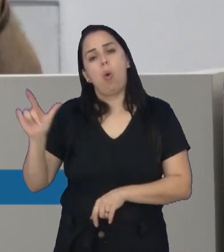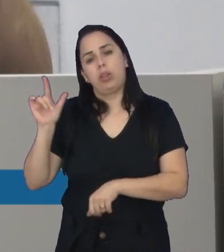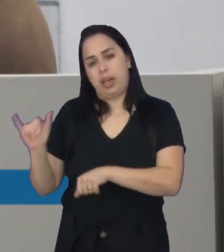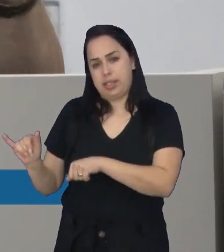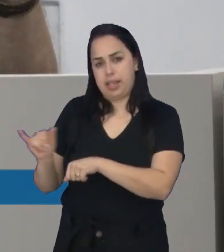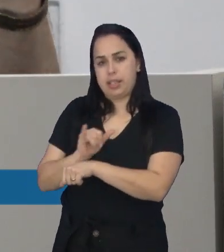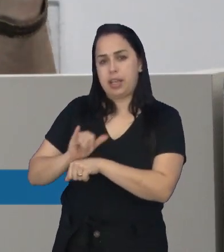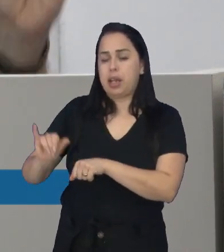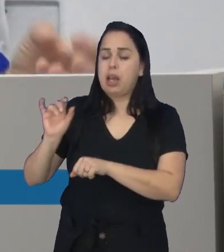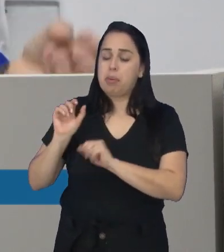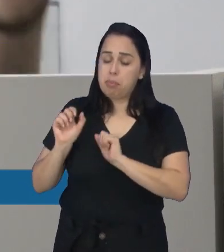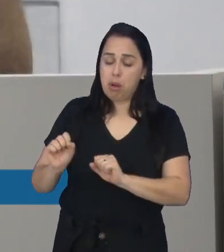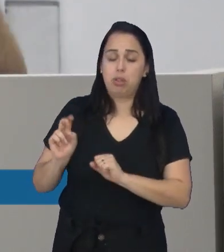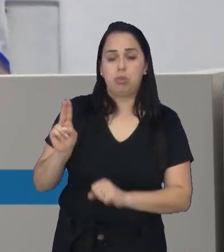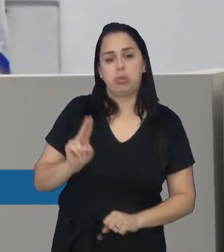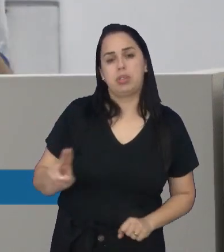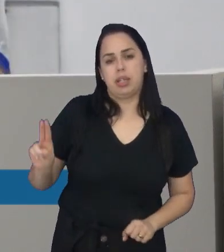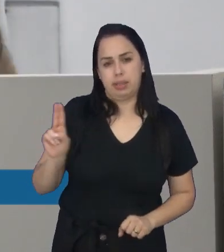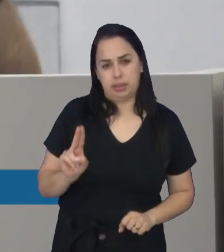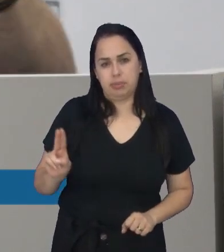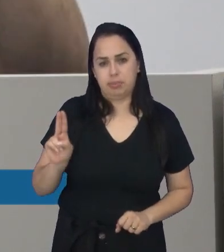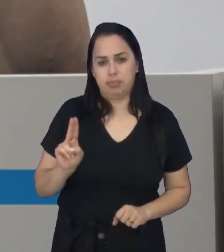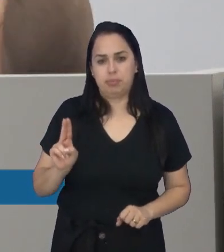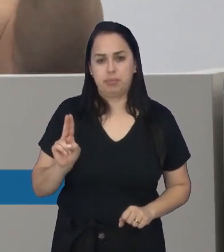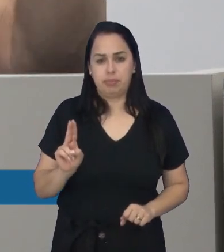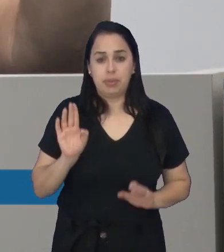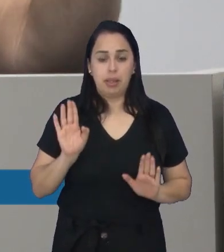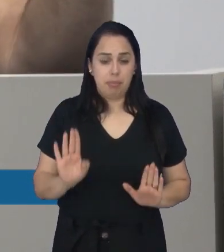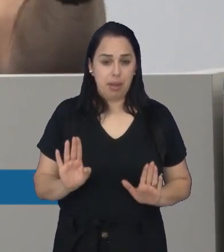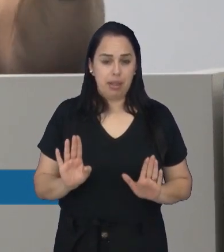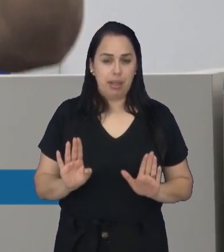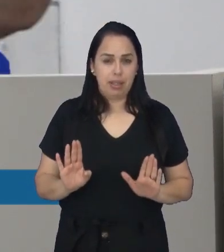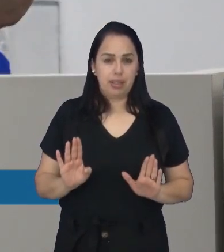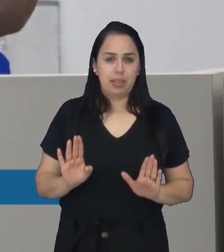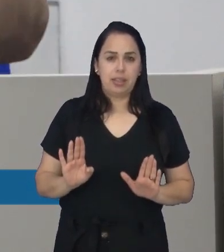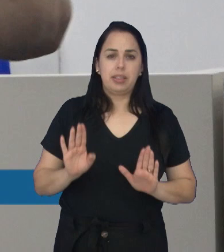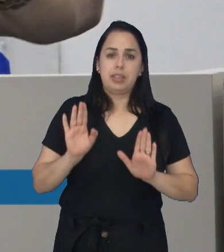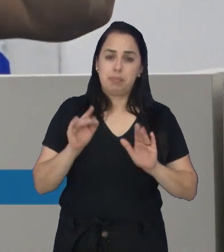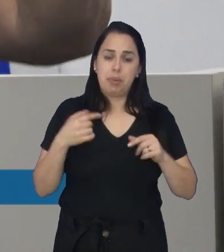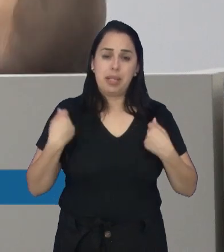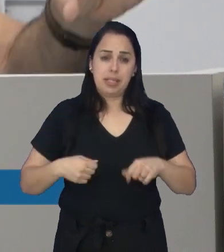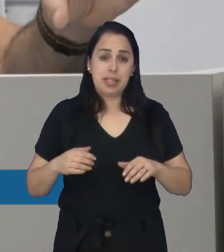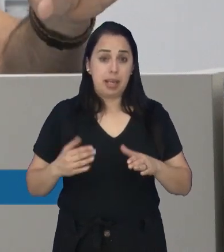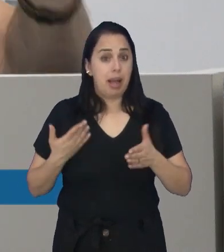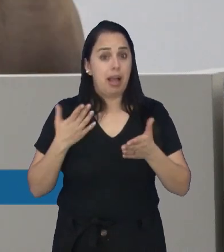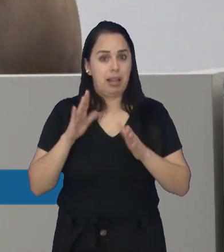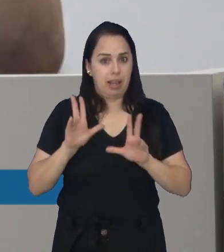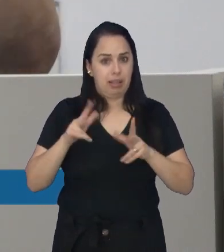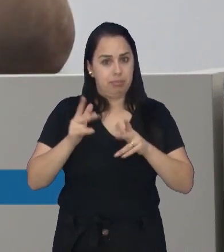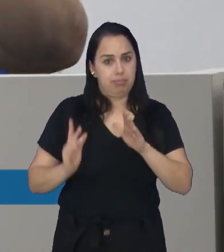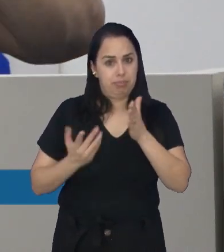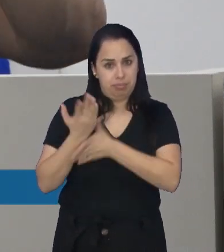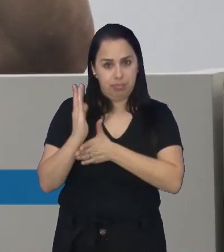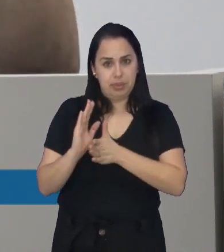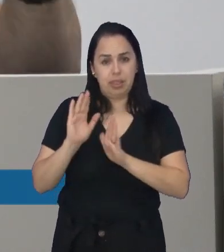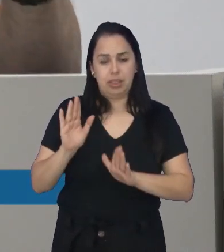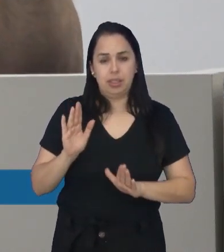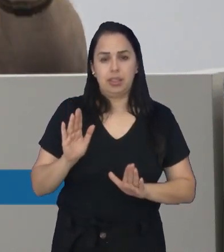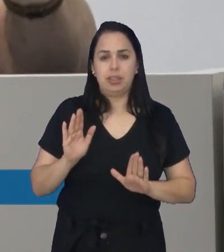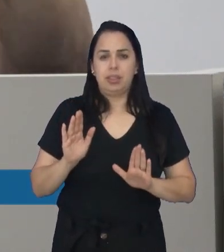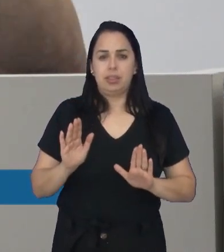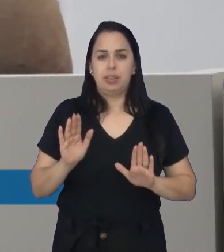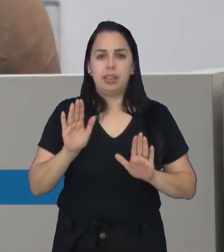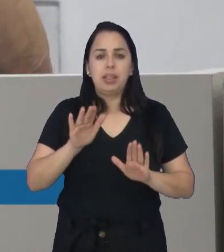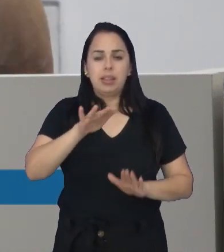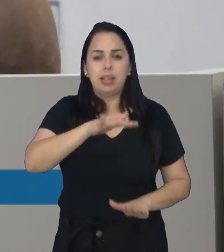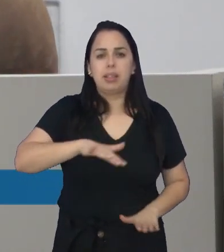Que ela possa ser utilizada em detrimento dos planeamento desde que seja algo que seja aprovado na Câmara paralela a figura das leis não está